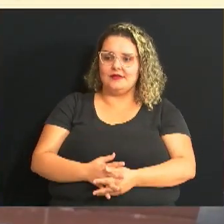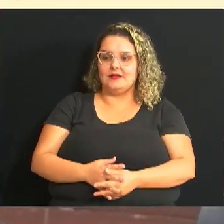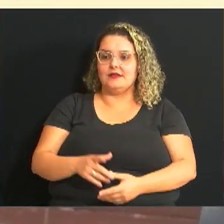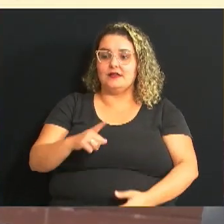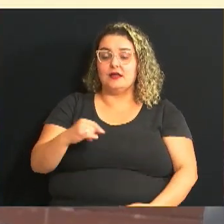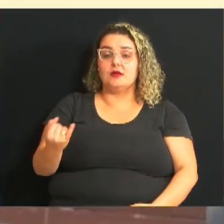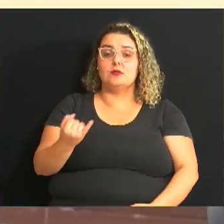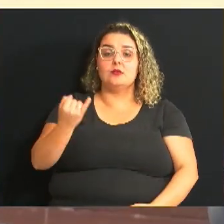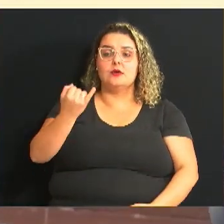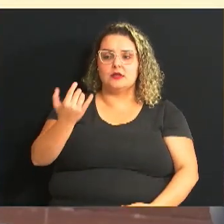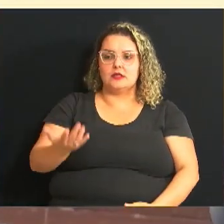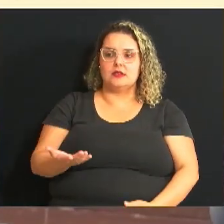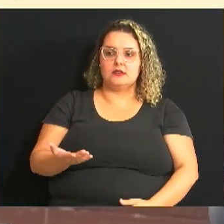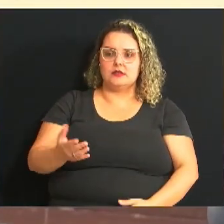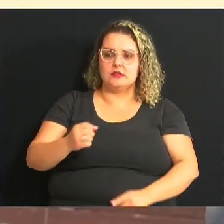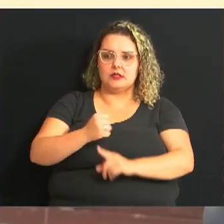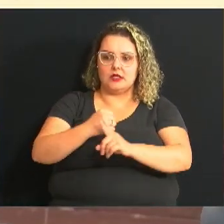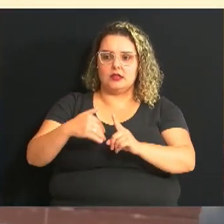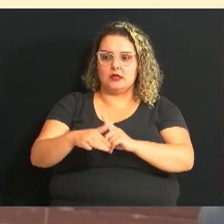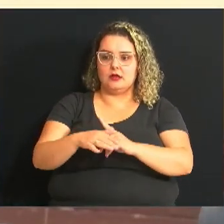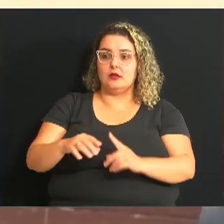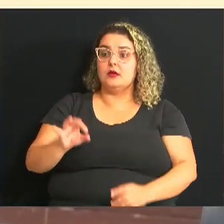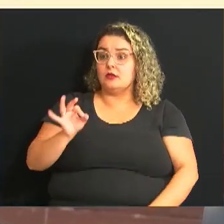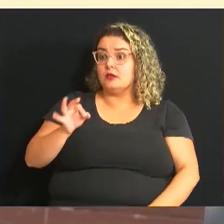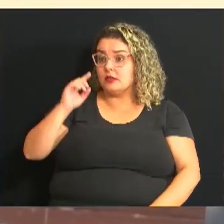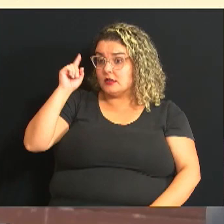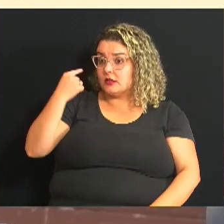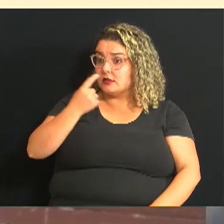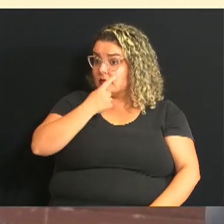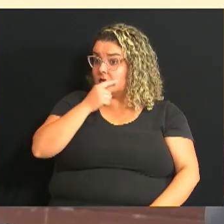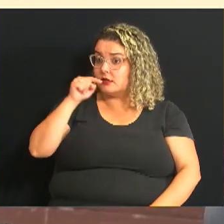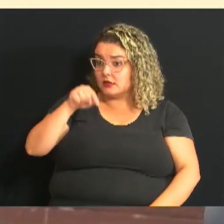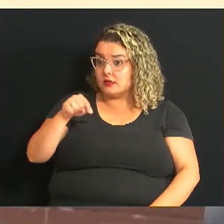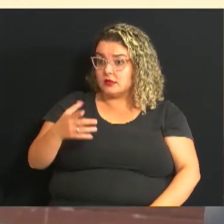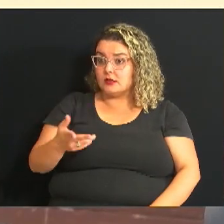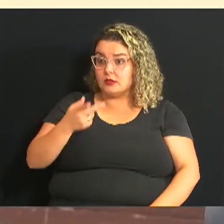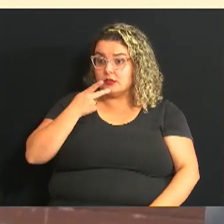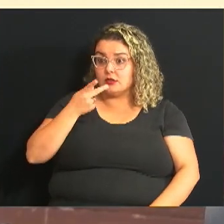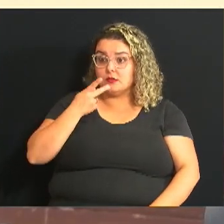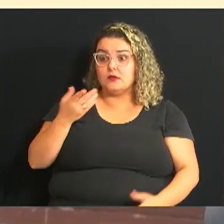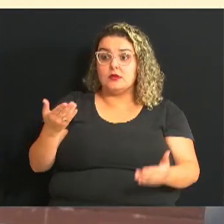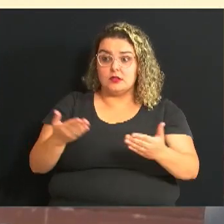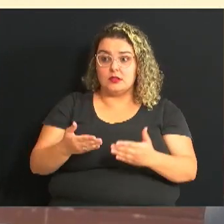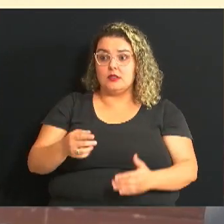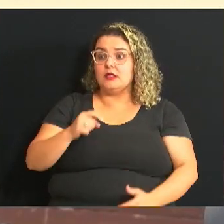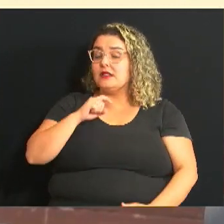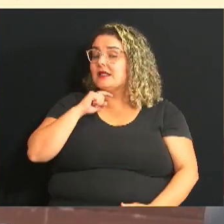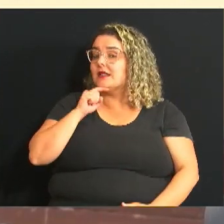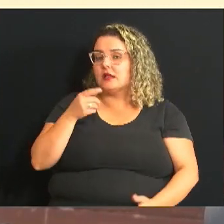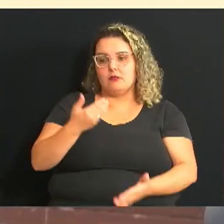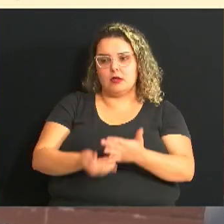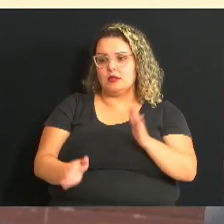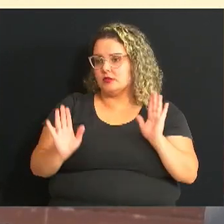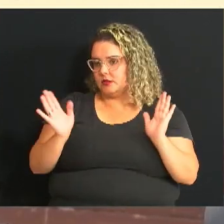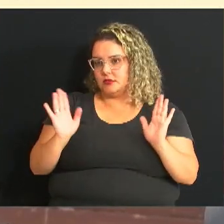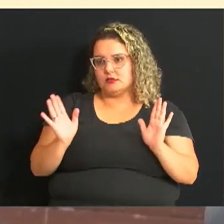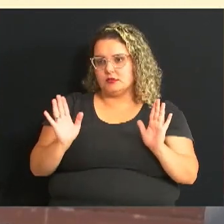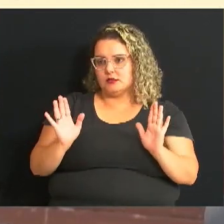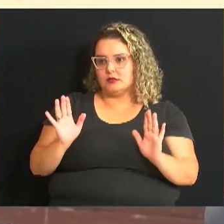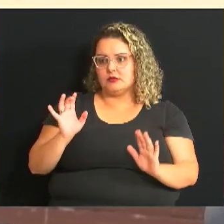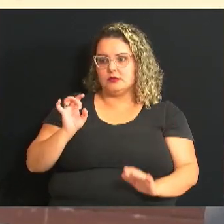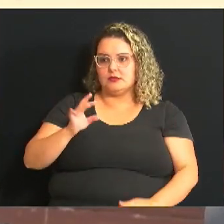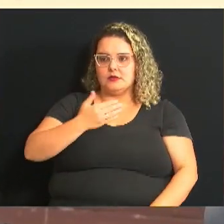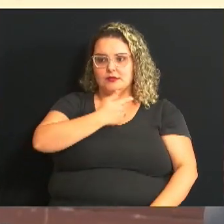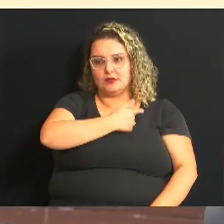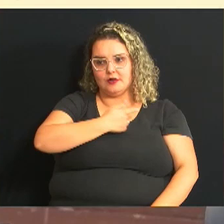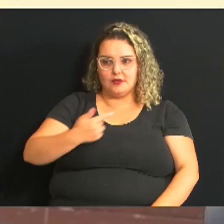Mirna. O ganho, nesse caso que nós estamos falando hoje, ninguém perde. Só o governo federal, porque não